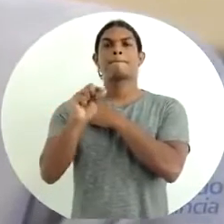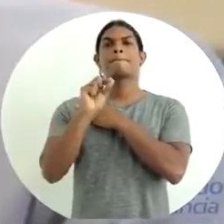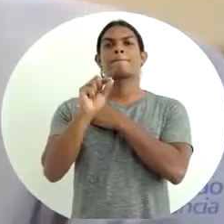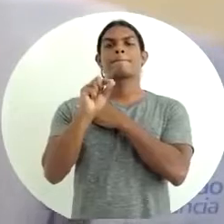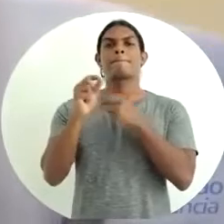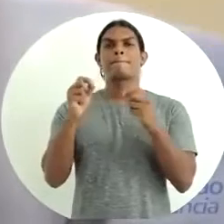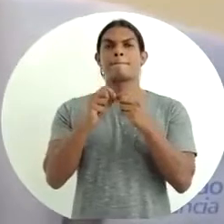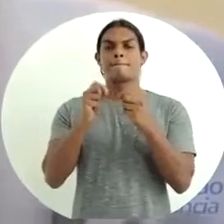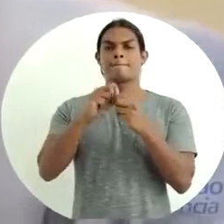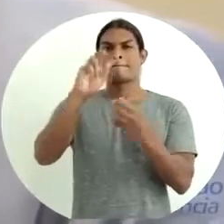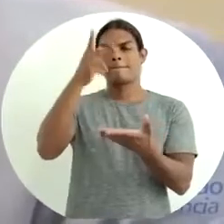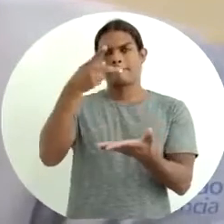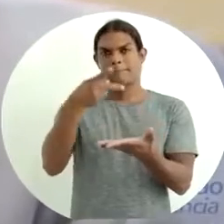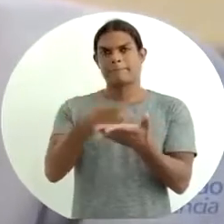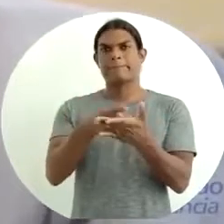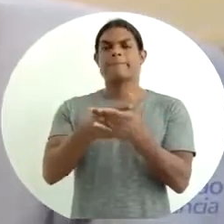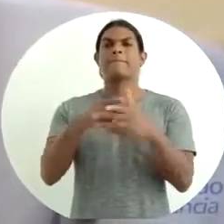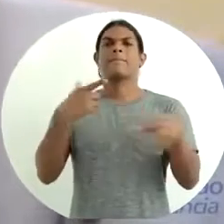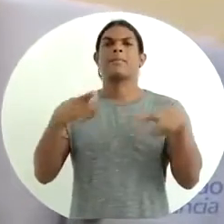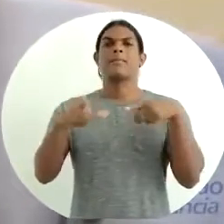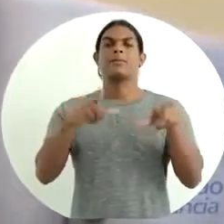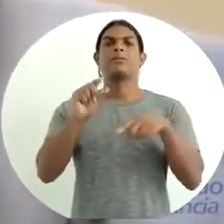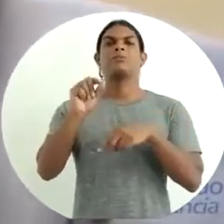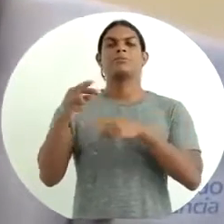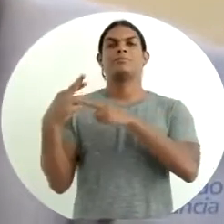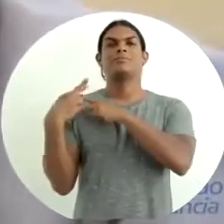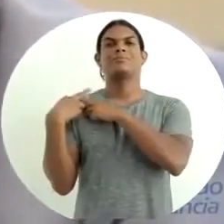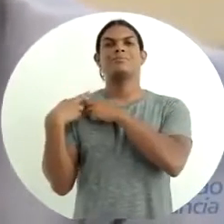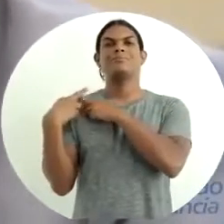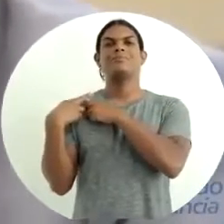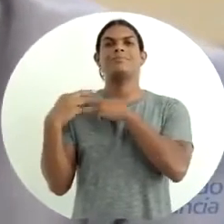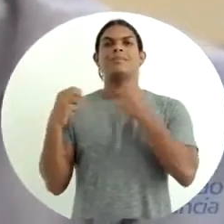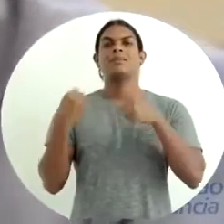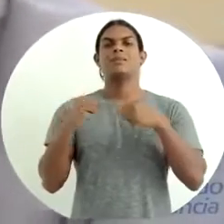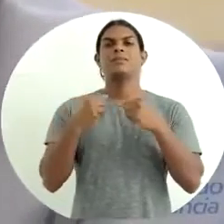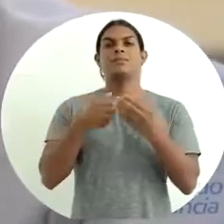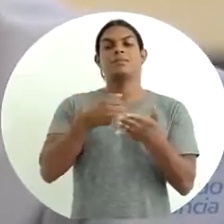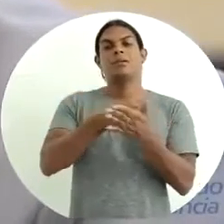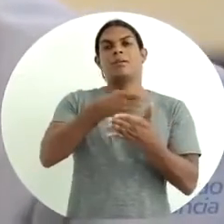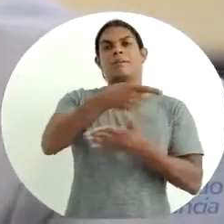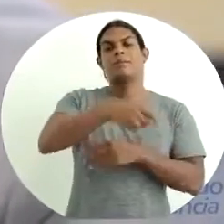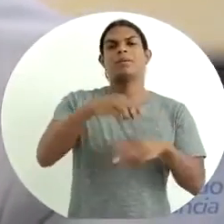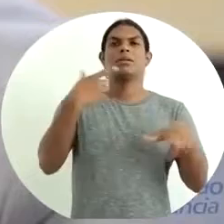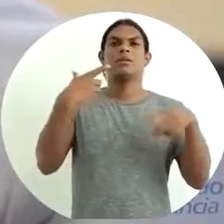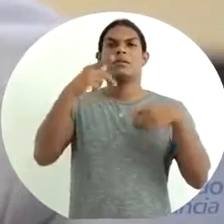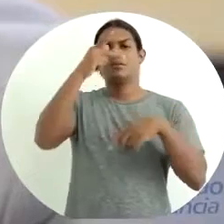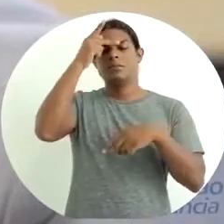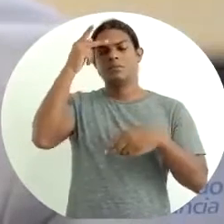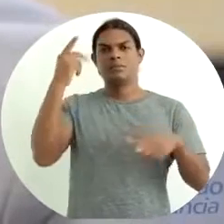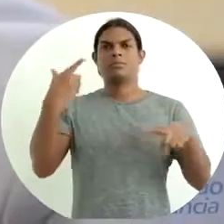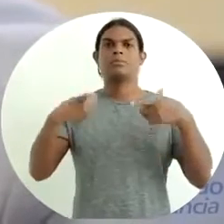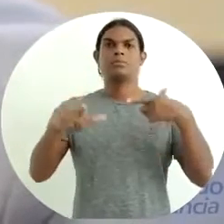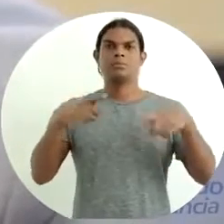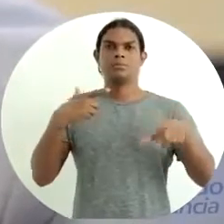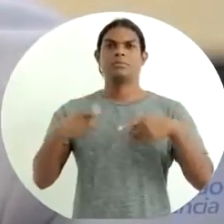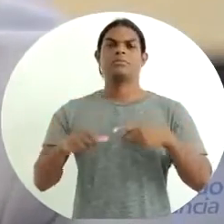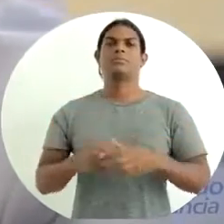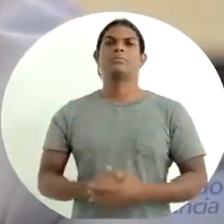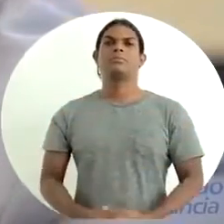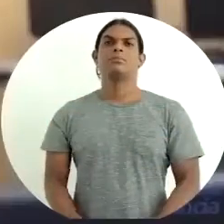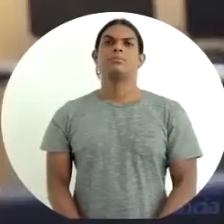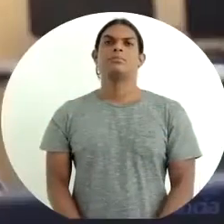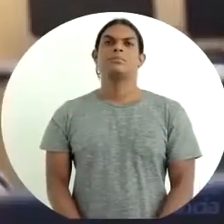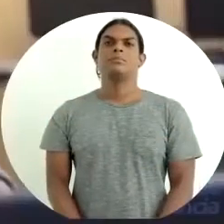provocou o acidente, quem é responsável pelo acidente, deve indenizar ao trabalhador os prejuízos sofridos, os danos